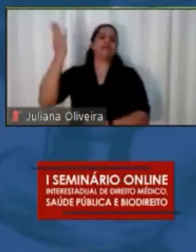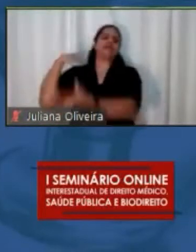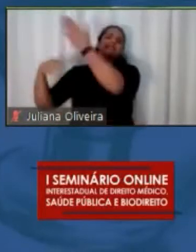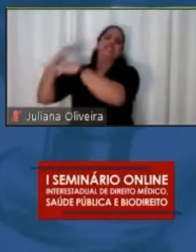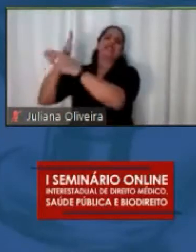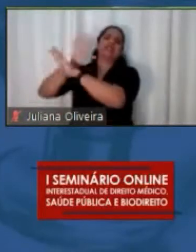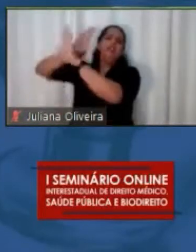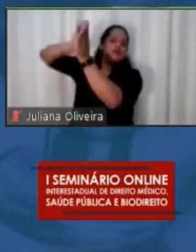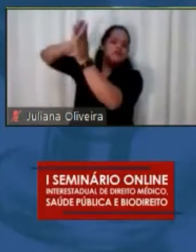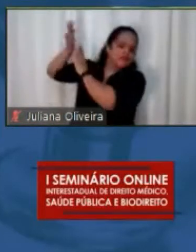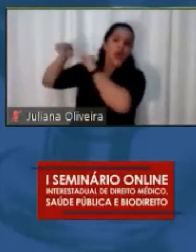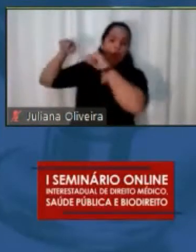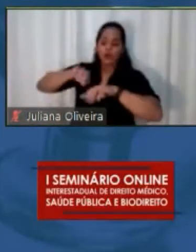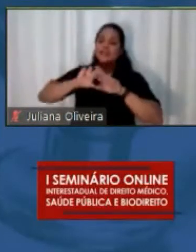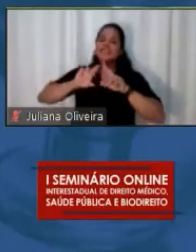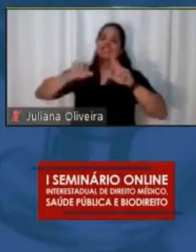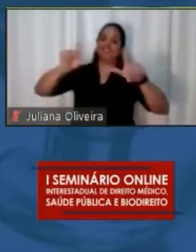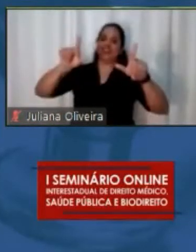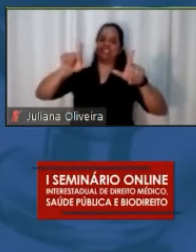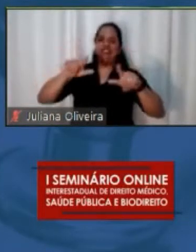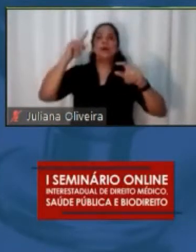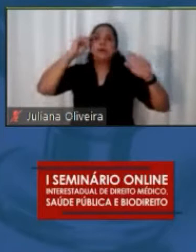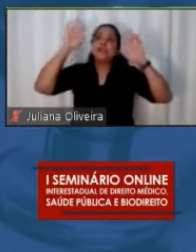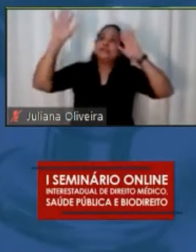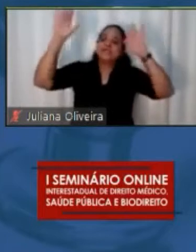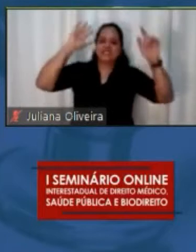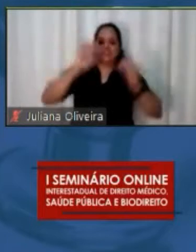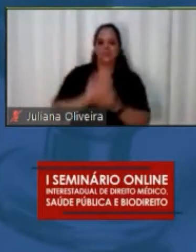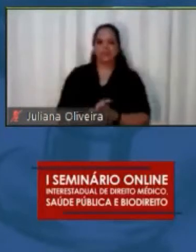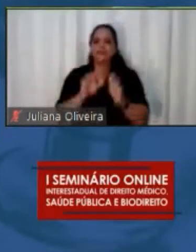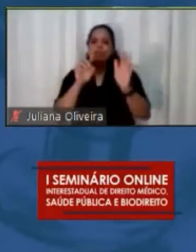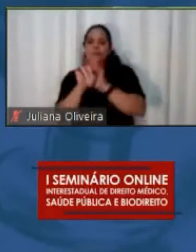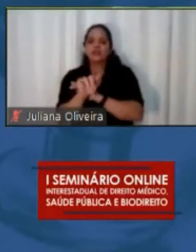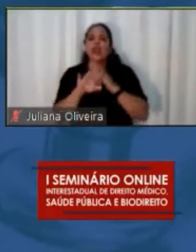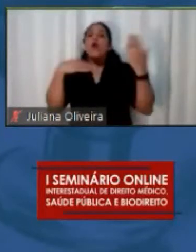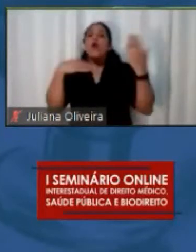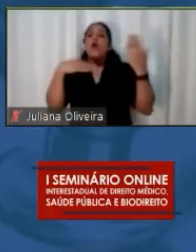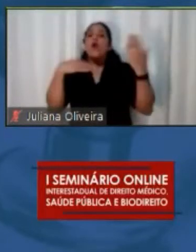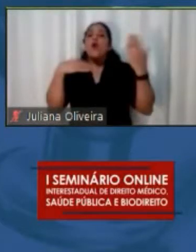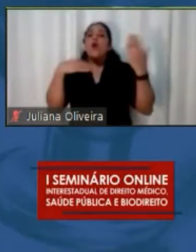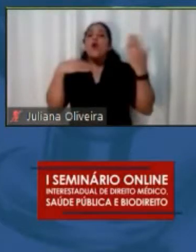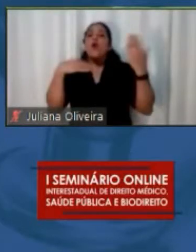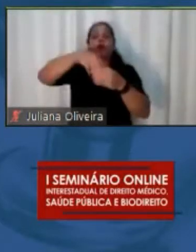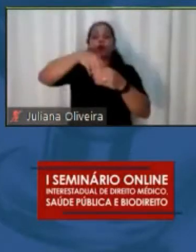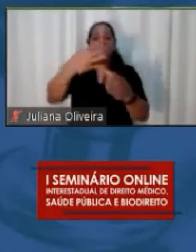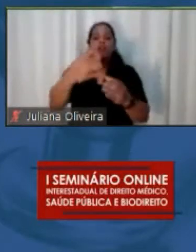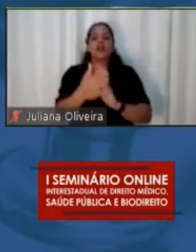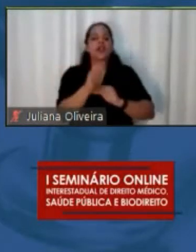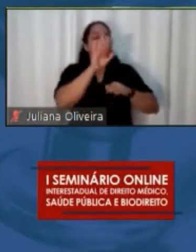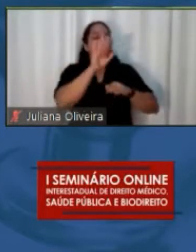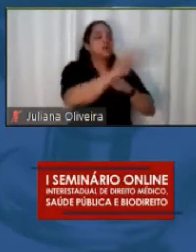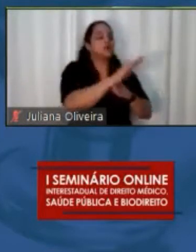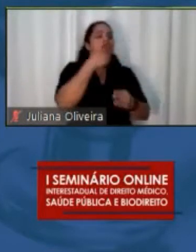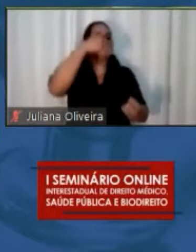perguntar: qual a hemoglobina que deve ser usada para a transfusão? Esse trabalho é um